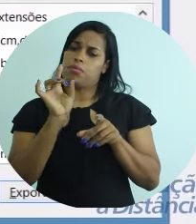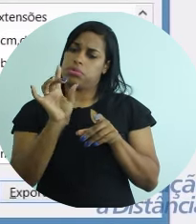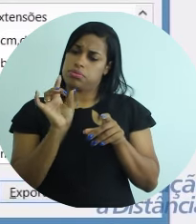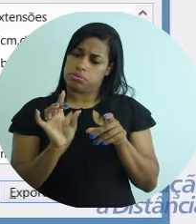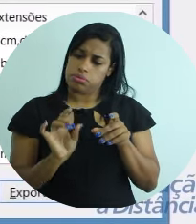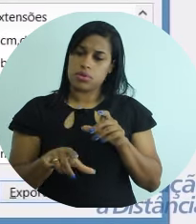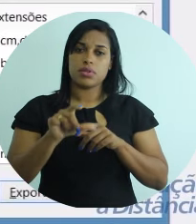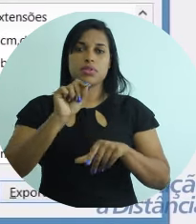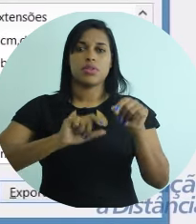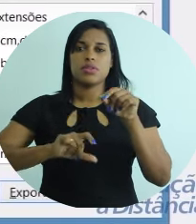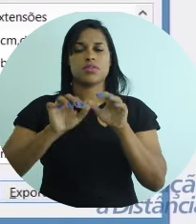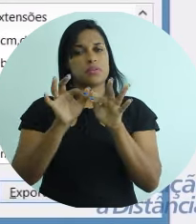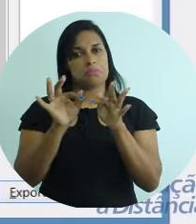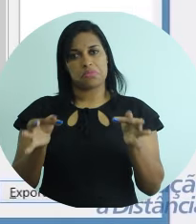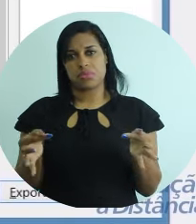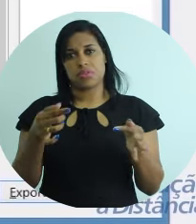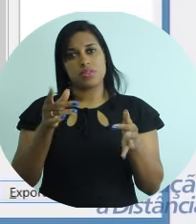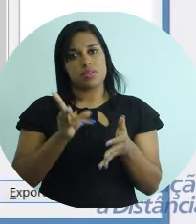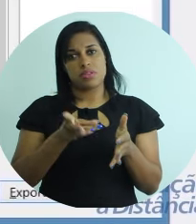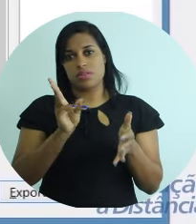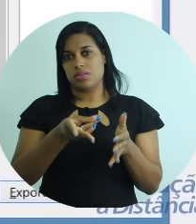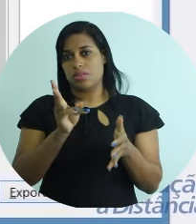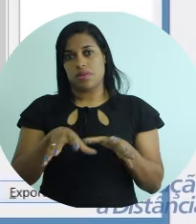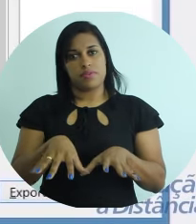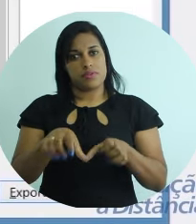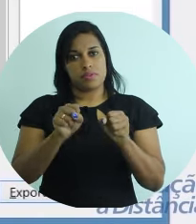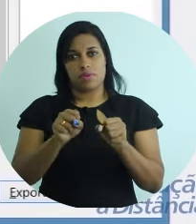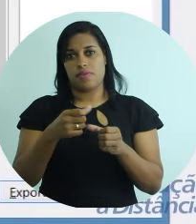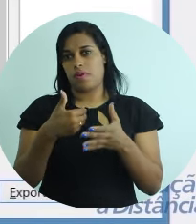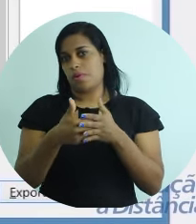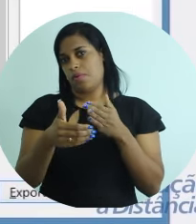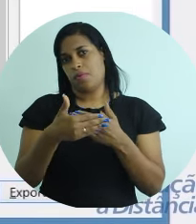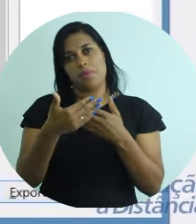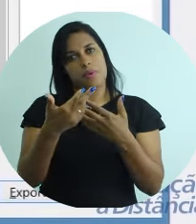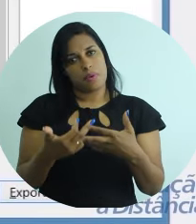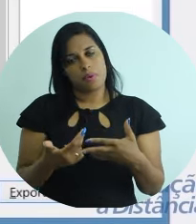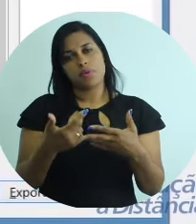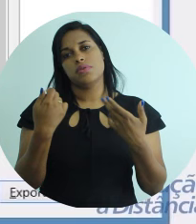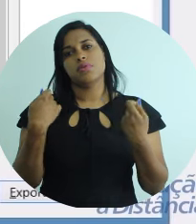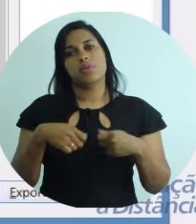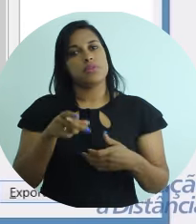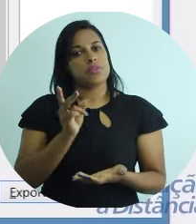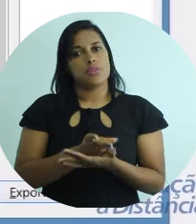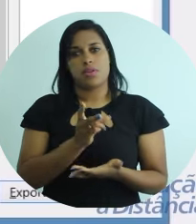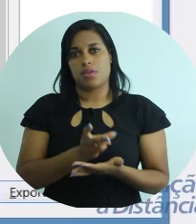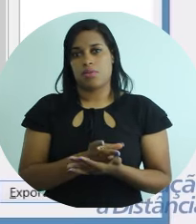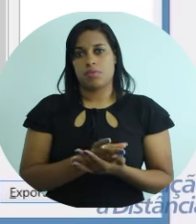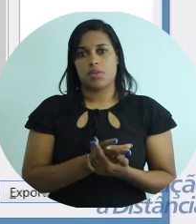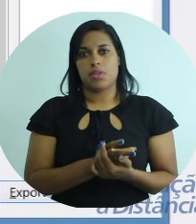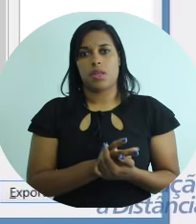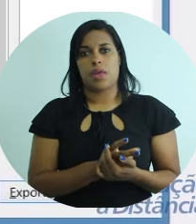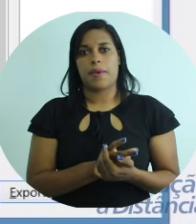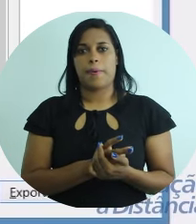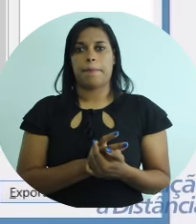desses aqui? Simples. Toda vez que você for salvar qualquer coisa aqui no Gimp, quando você atribuir